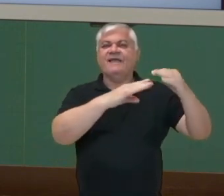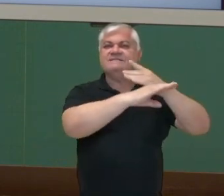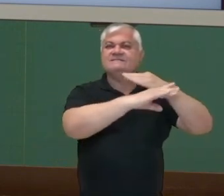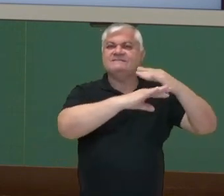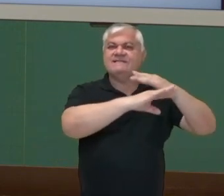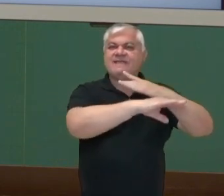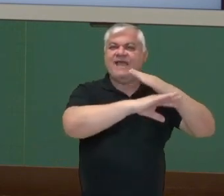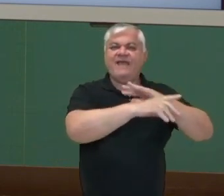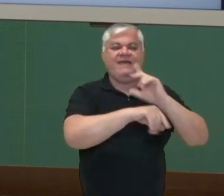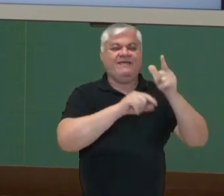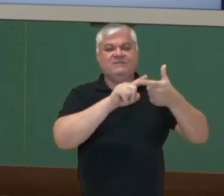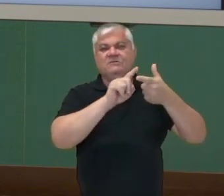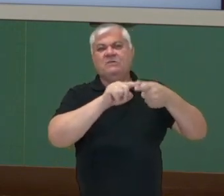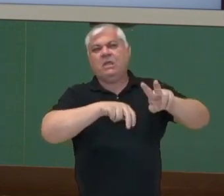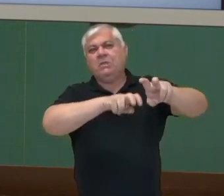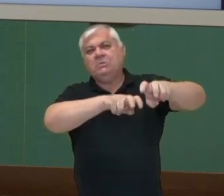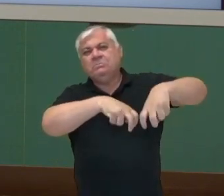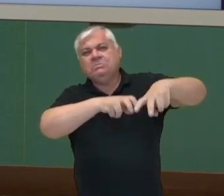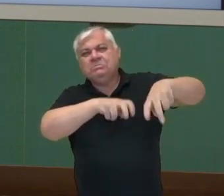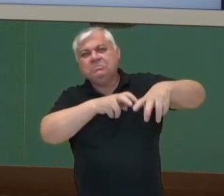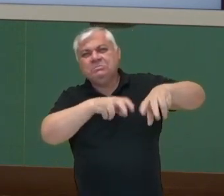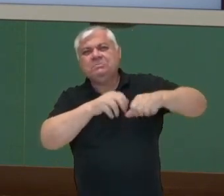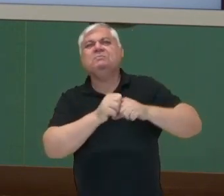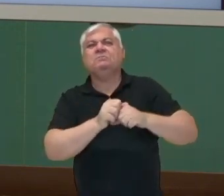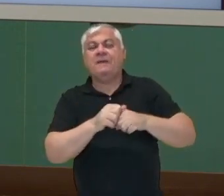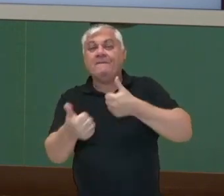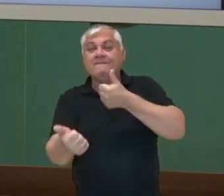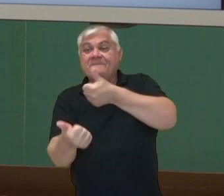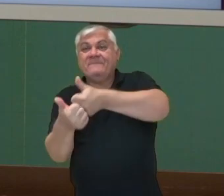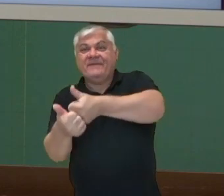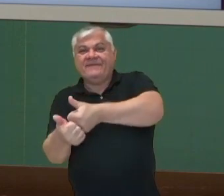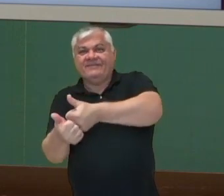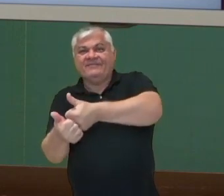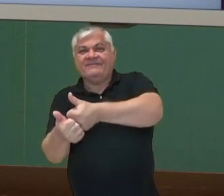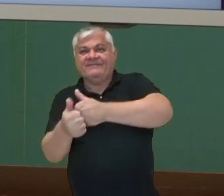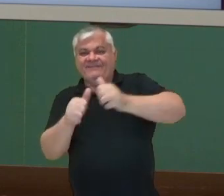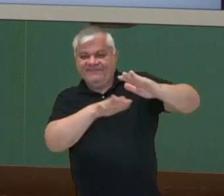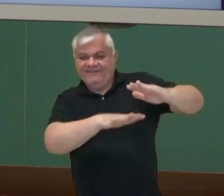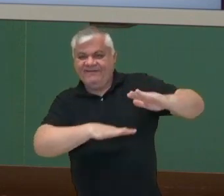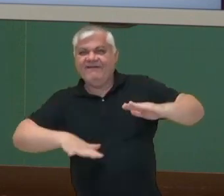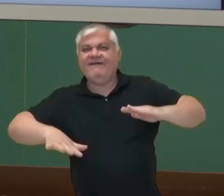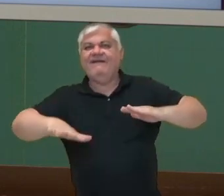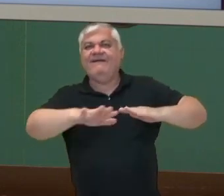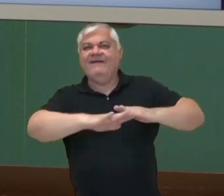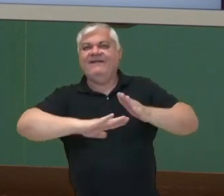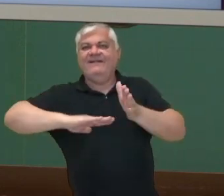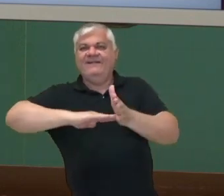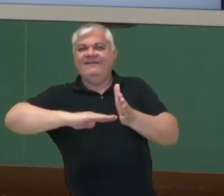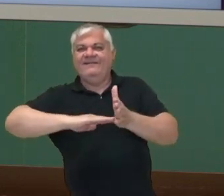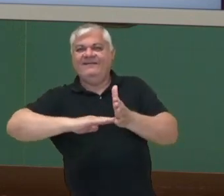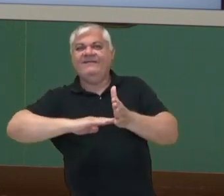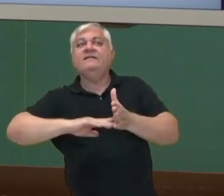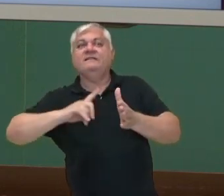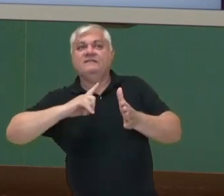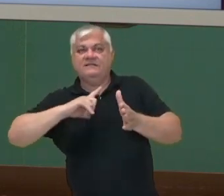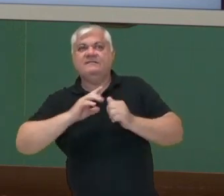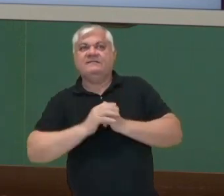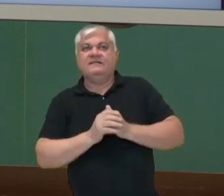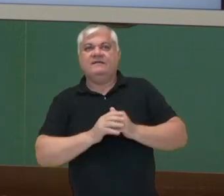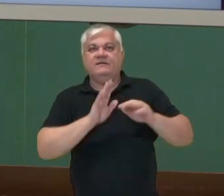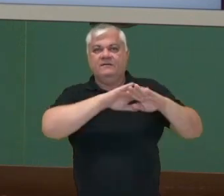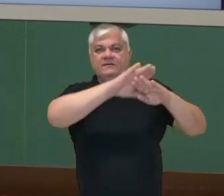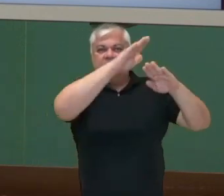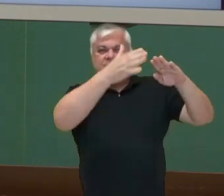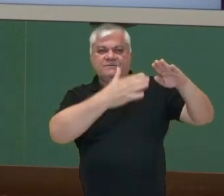áreas de plantação que vão estar localizadas nesta área que é delimitada. Então eu vou ter ali os pontos